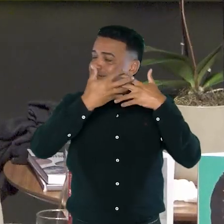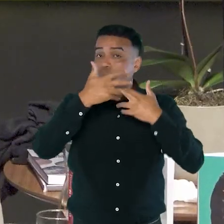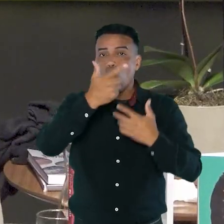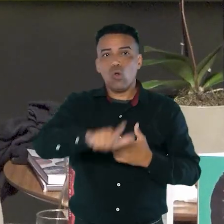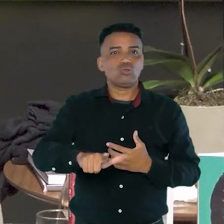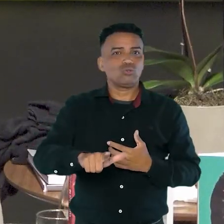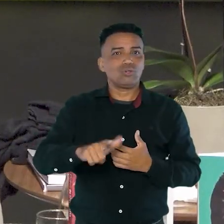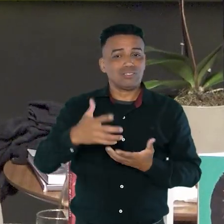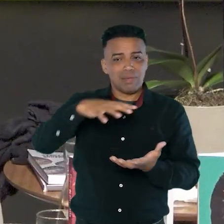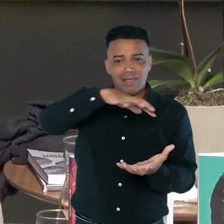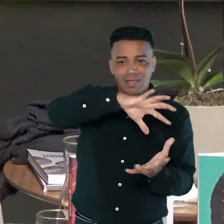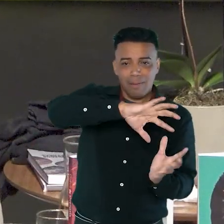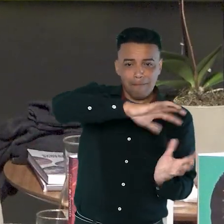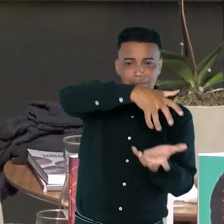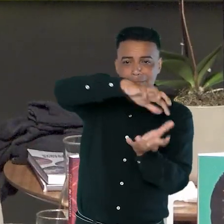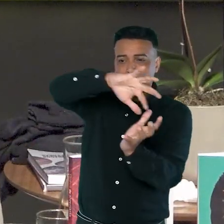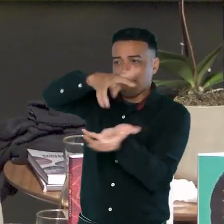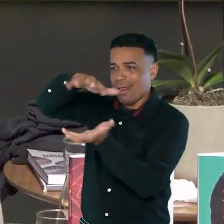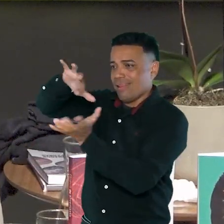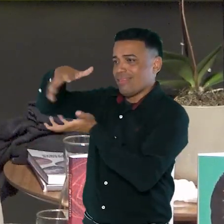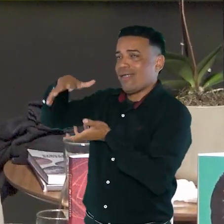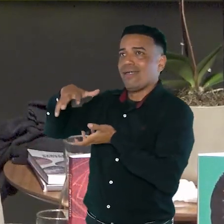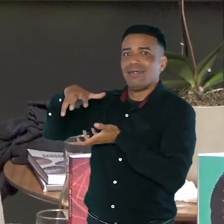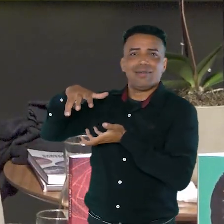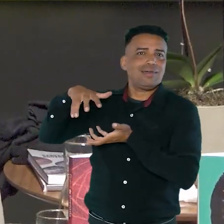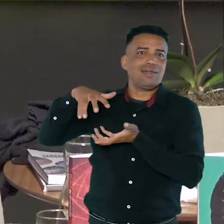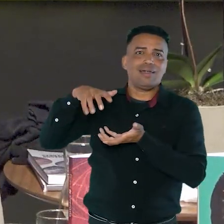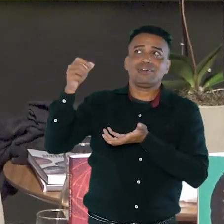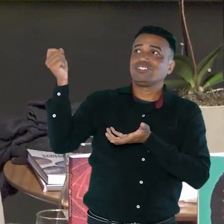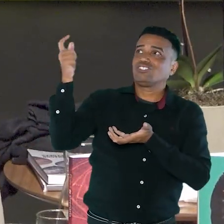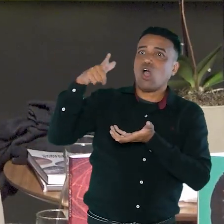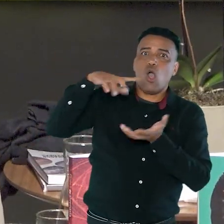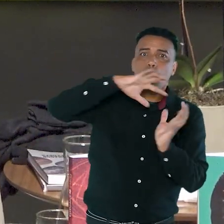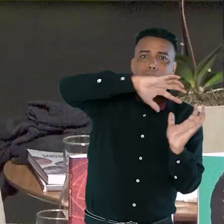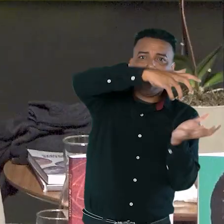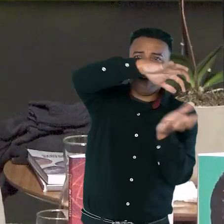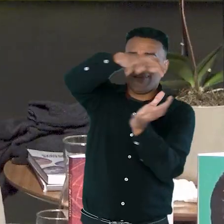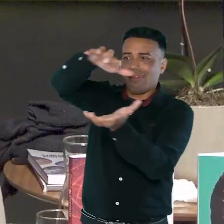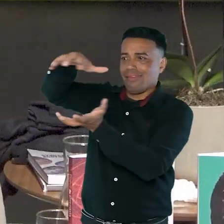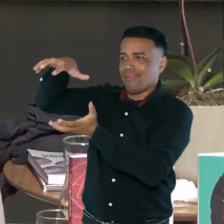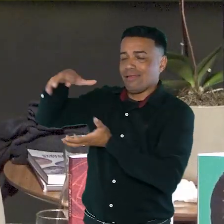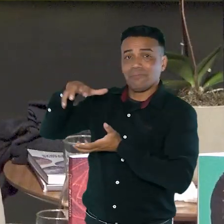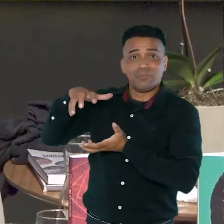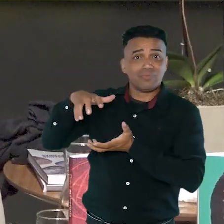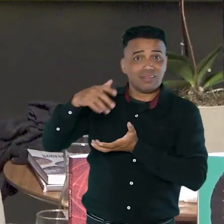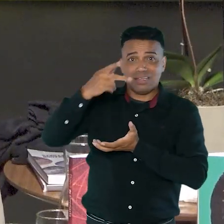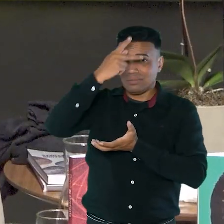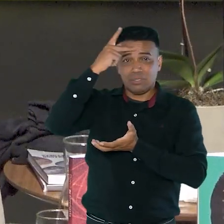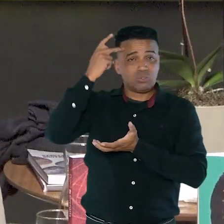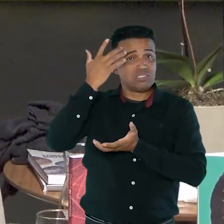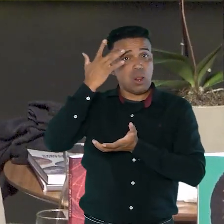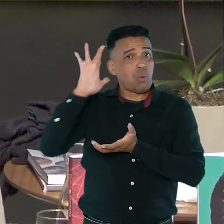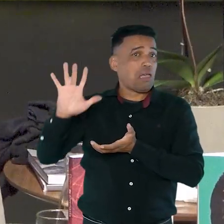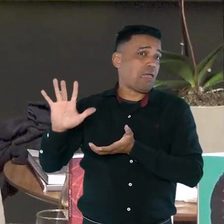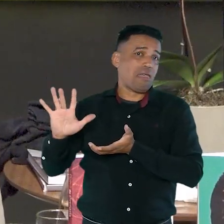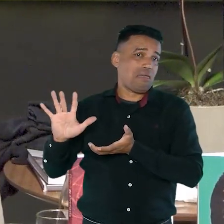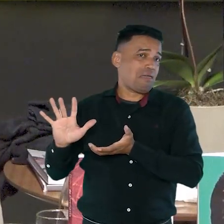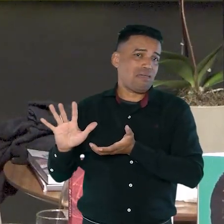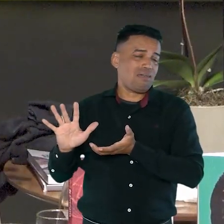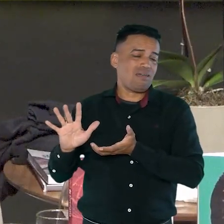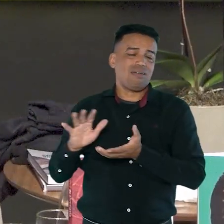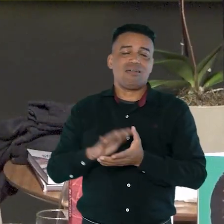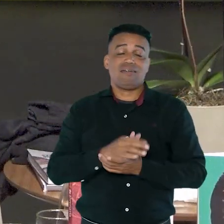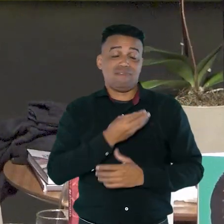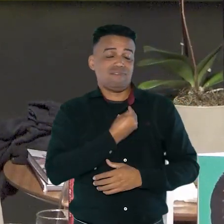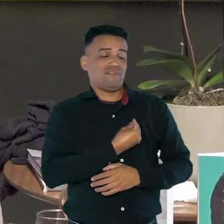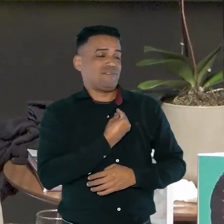saber dos planetas. Eu queria saber coisas que Que a maioria das pessoas não querem saber, deixa a